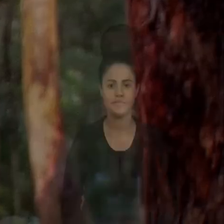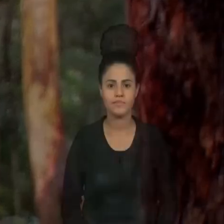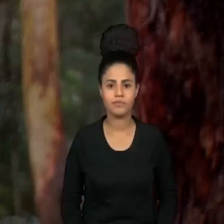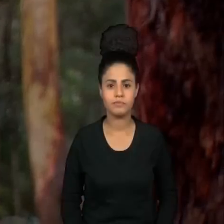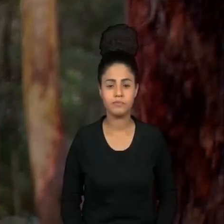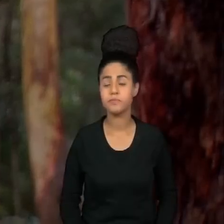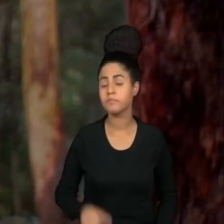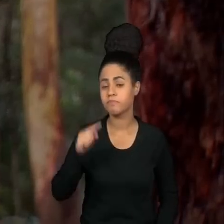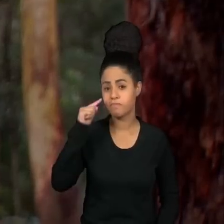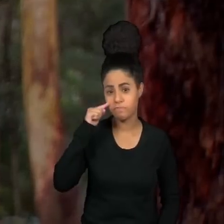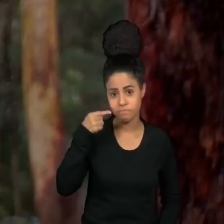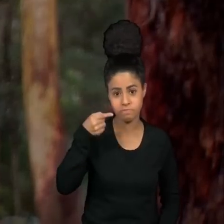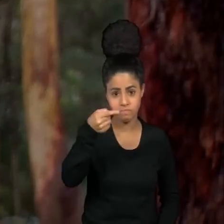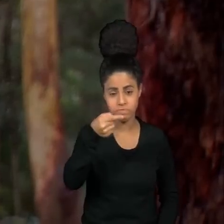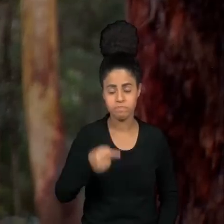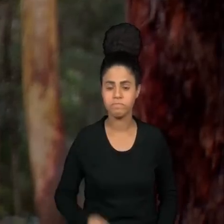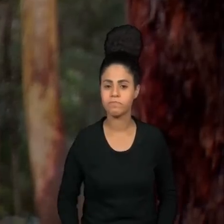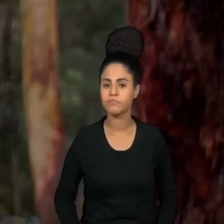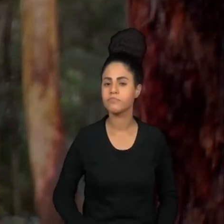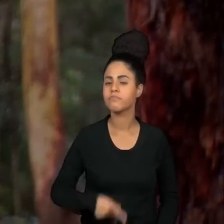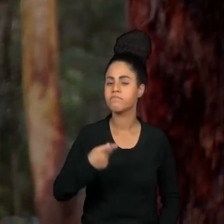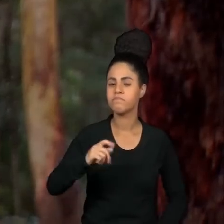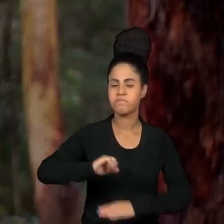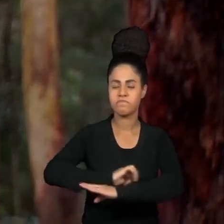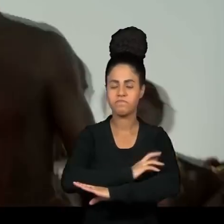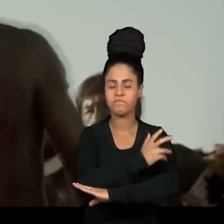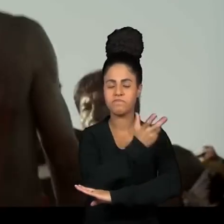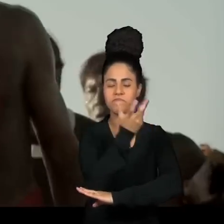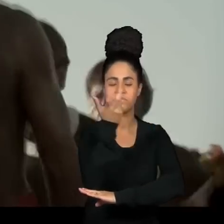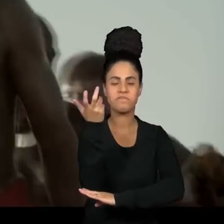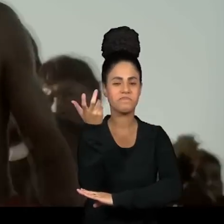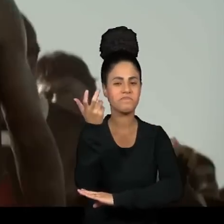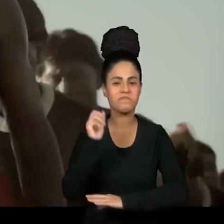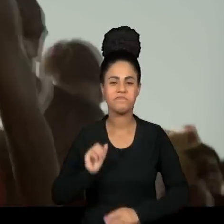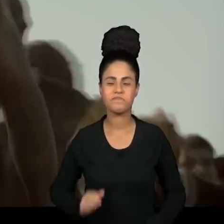E veja a seguir, aqui no Repórter Eco.